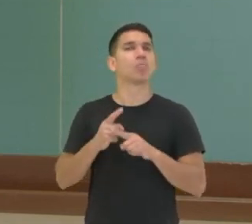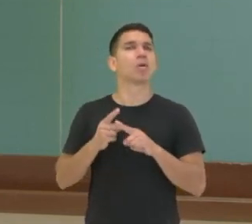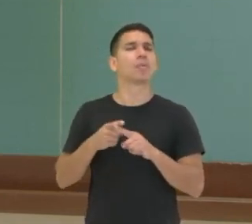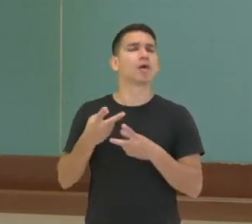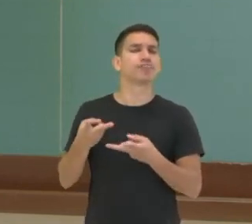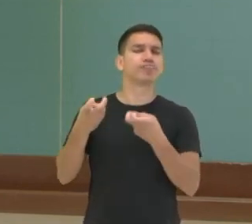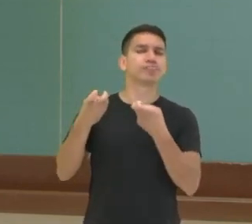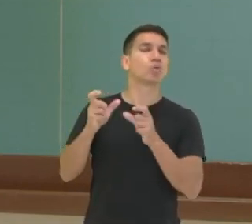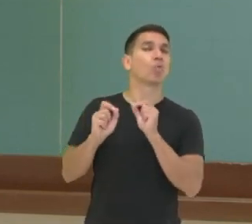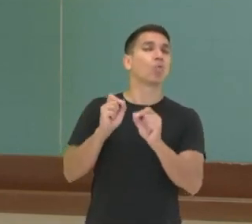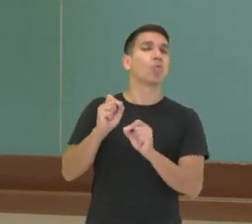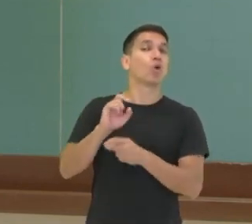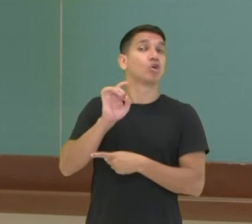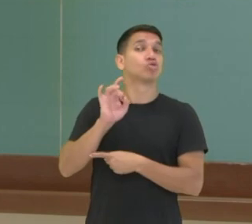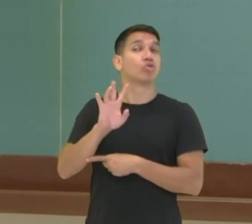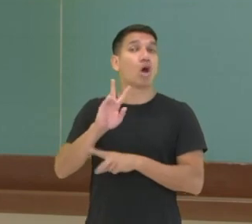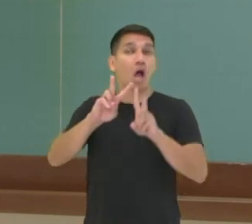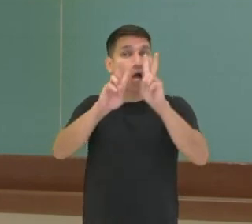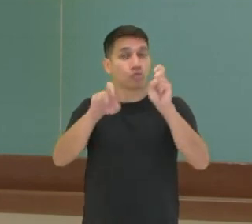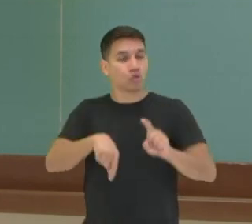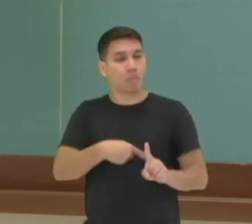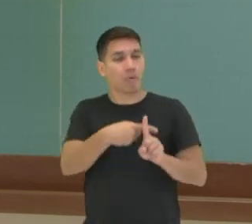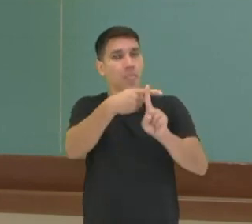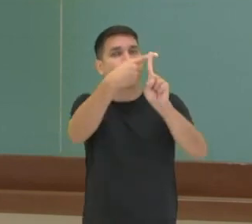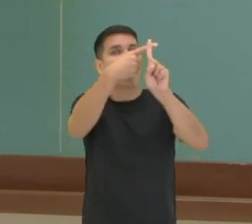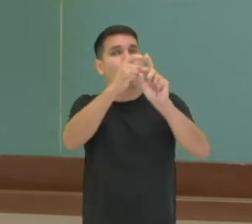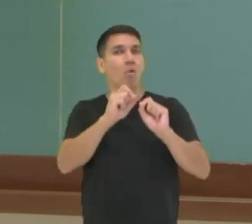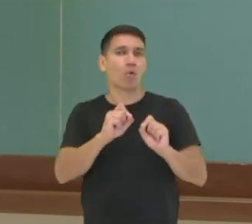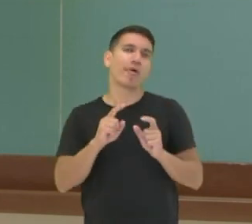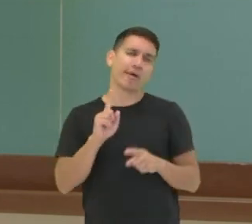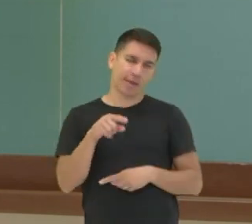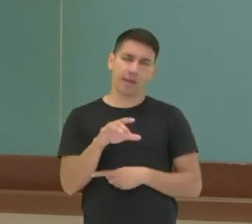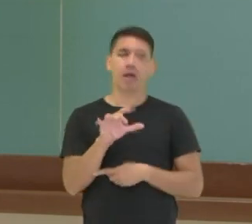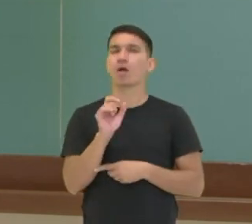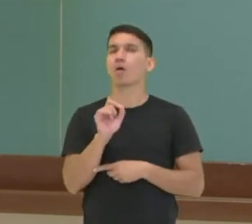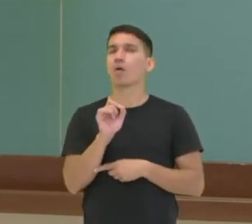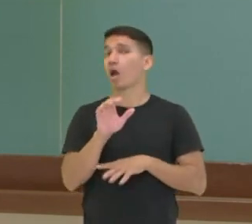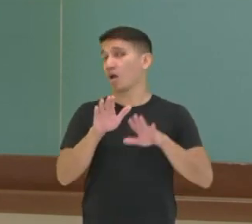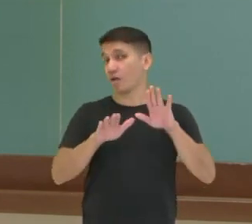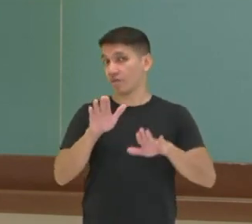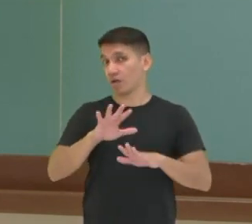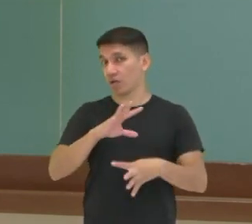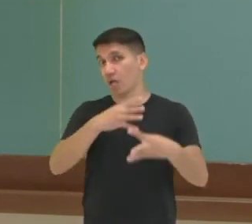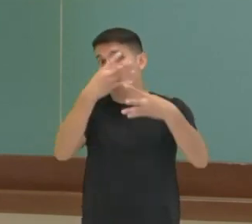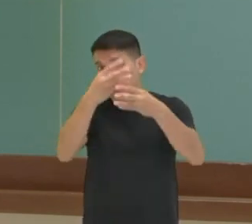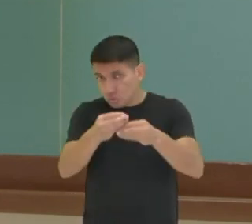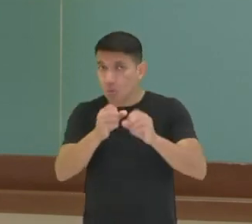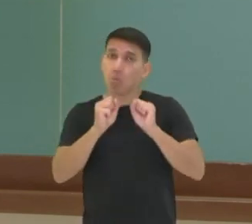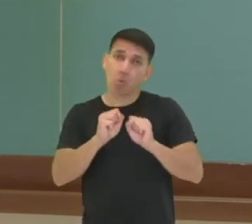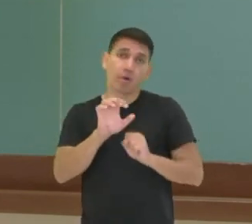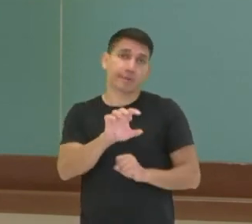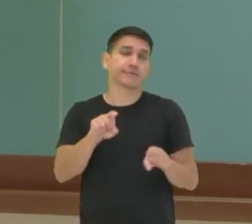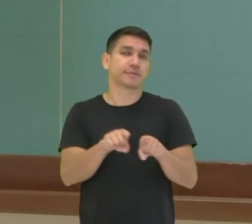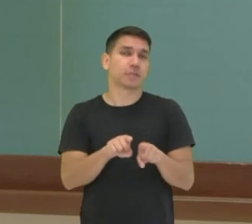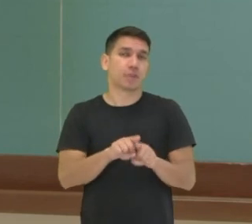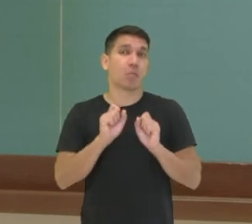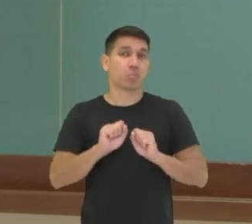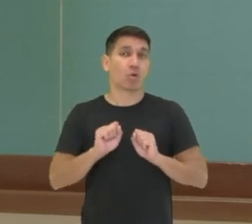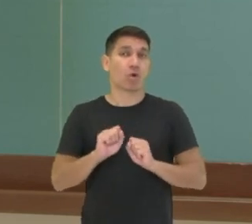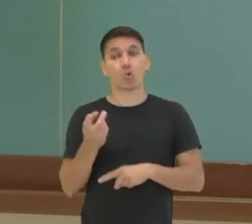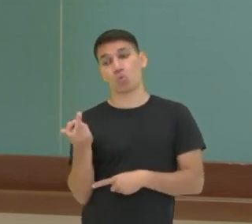ali, se tem só coisa boa, só elogio, né? Então, às vezes a resenha ela pode ter isso, né? Pode trazer os